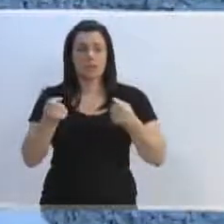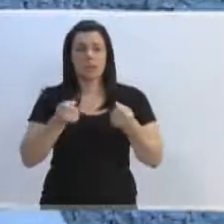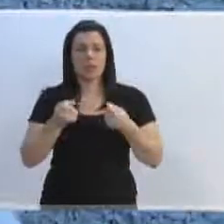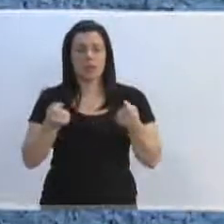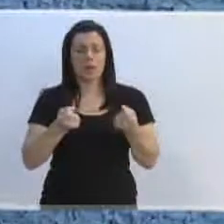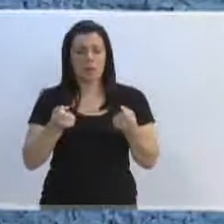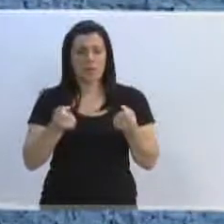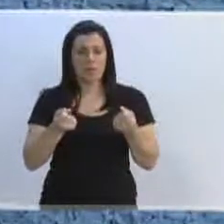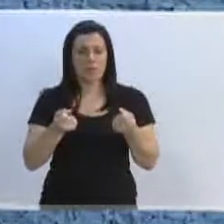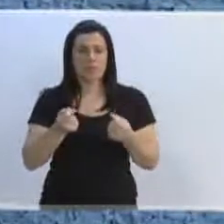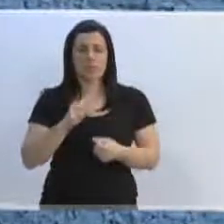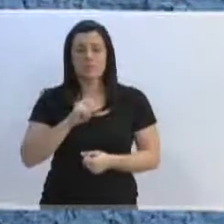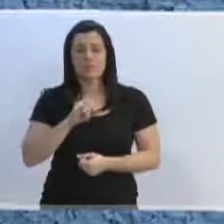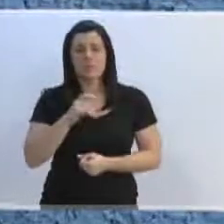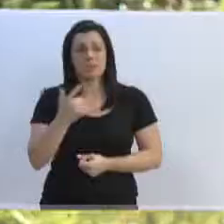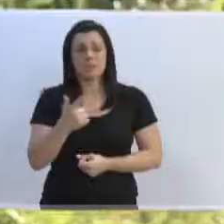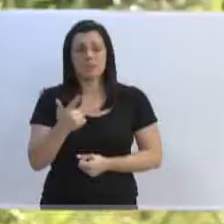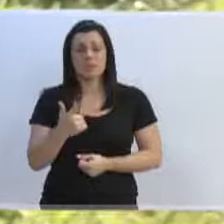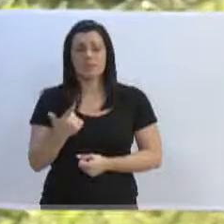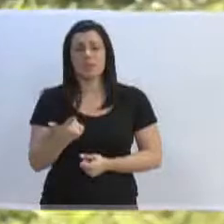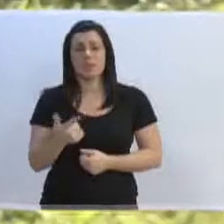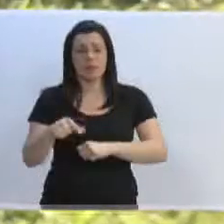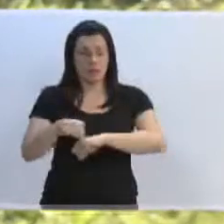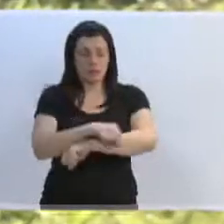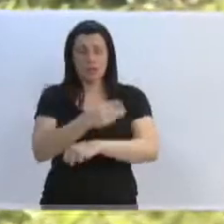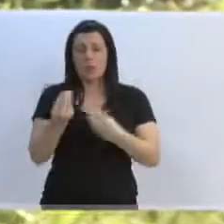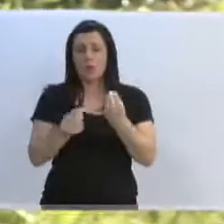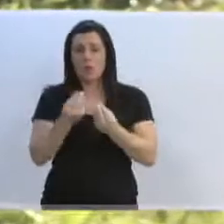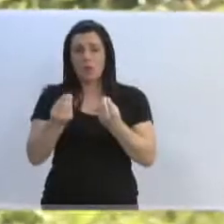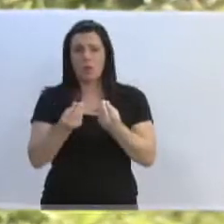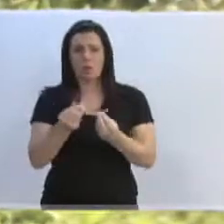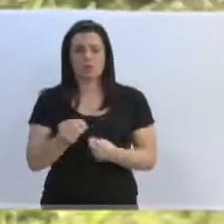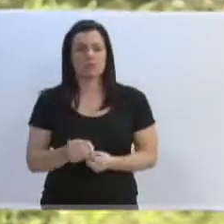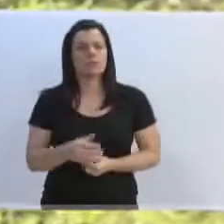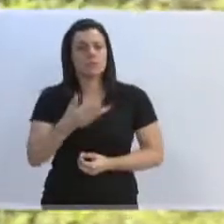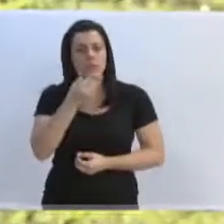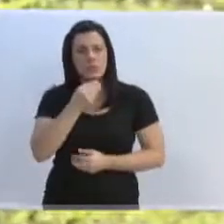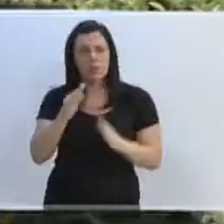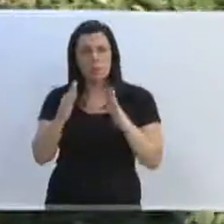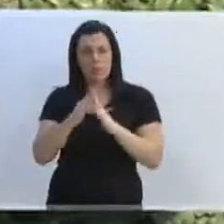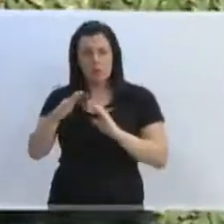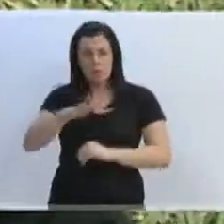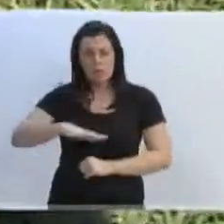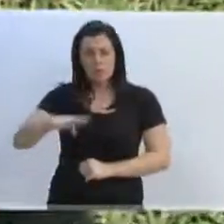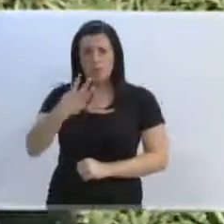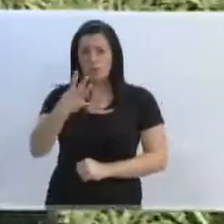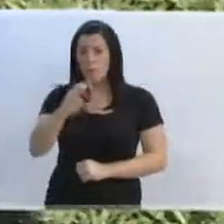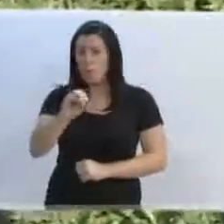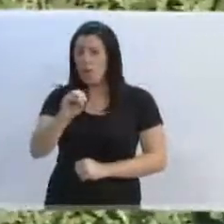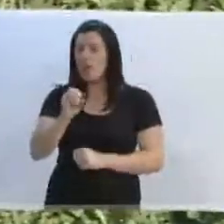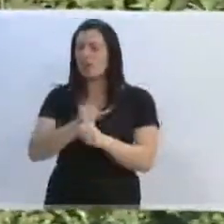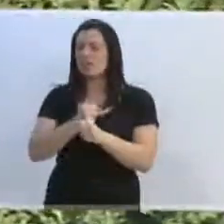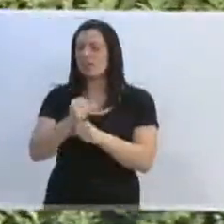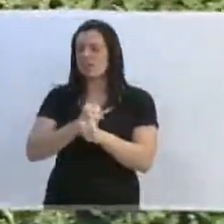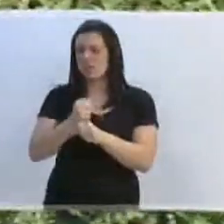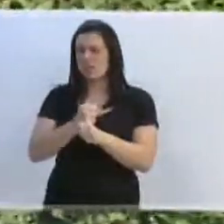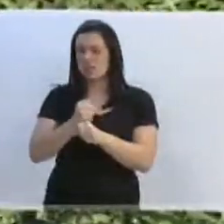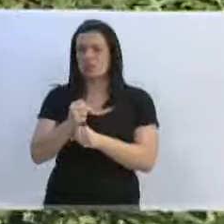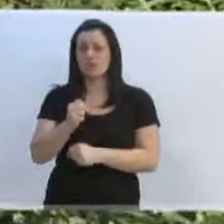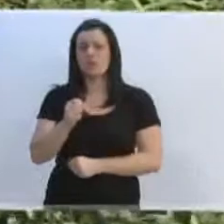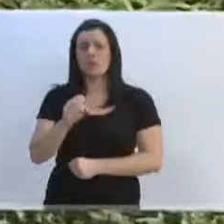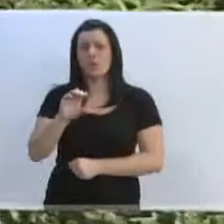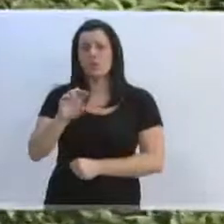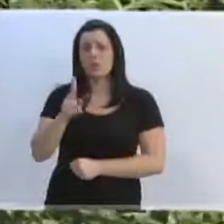se não tiver uma calçada para a gente ir em cima. Morador da região há 48 anos, Francisco Schmidt, conhecido como